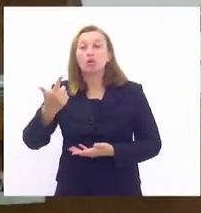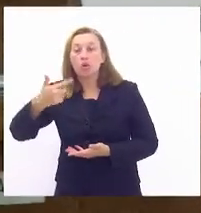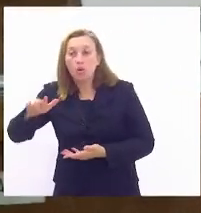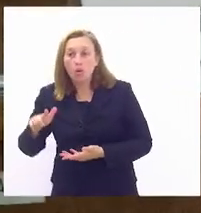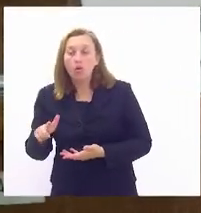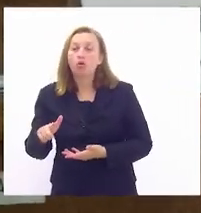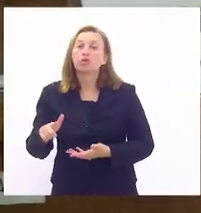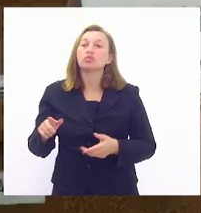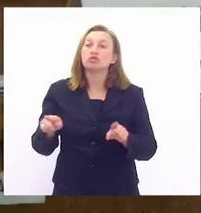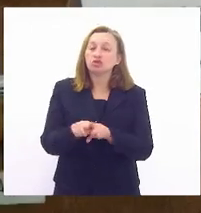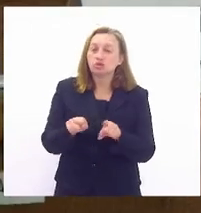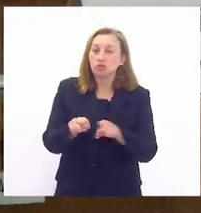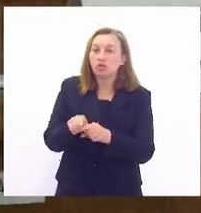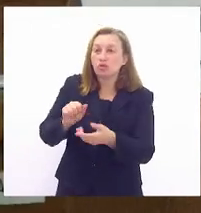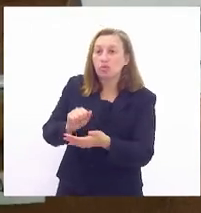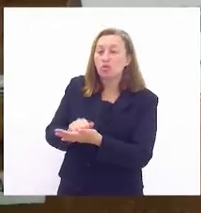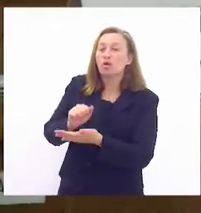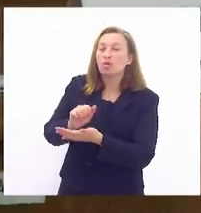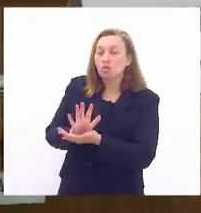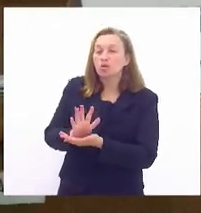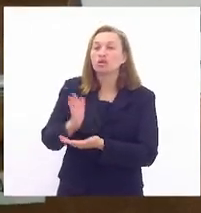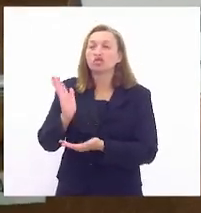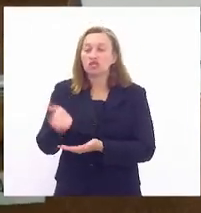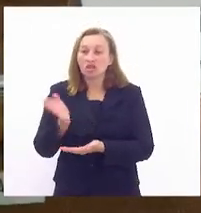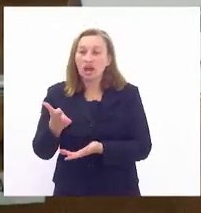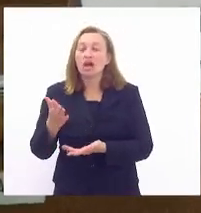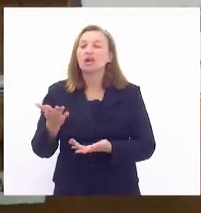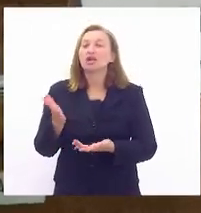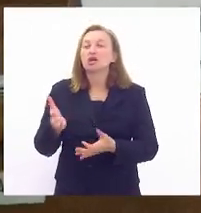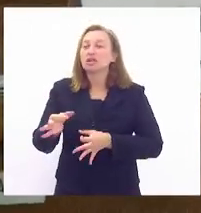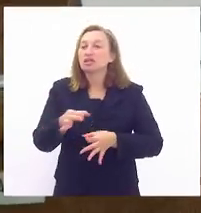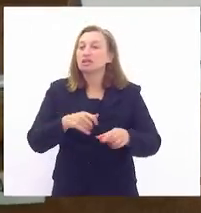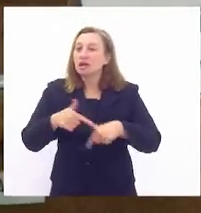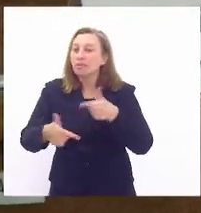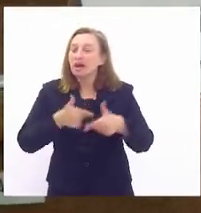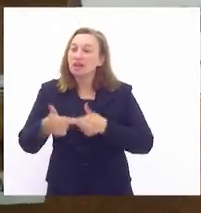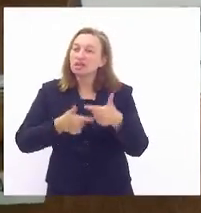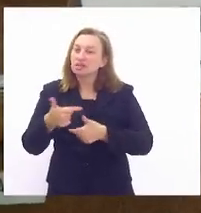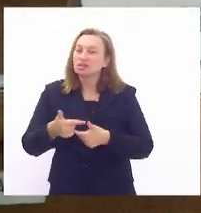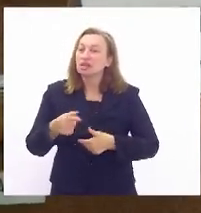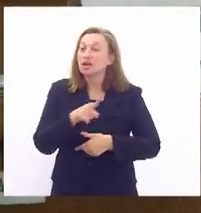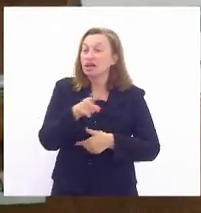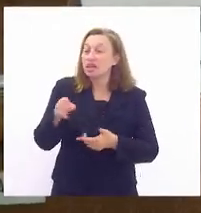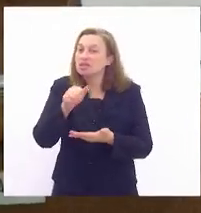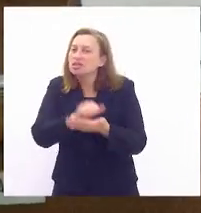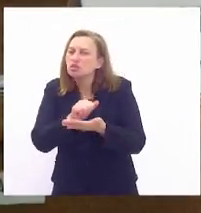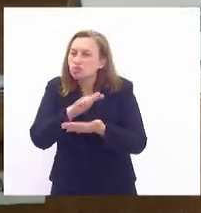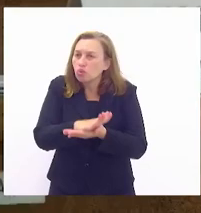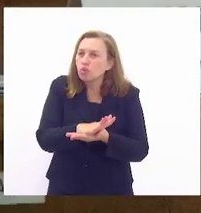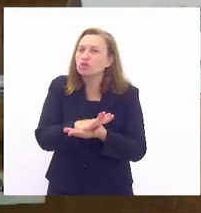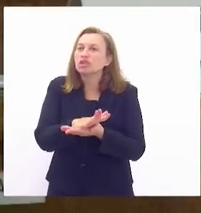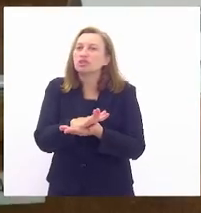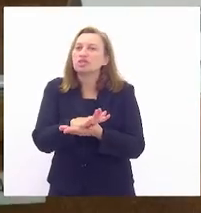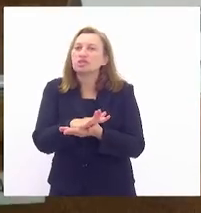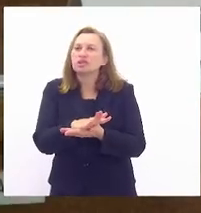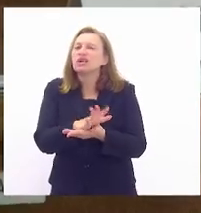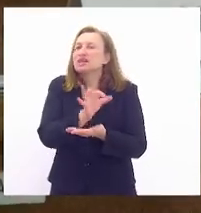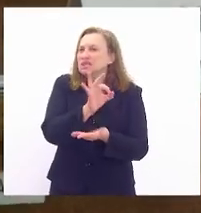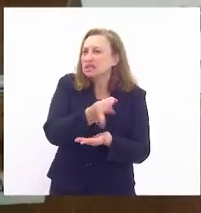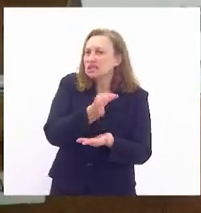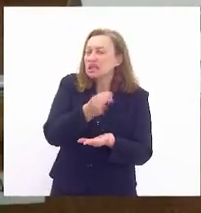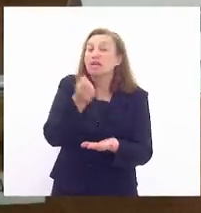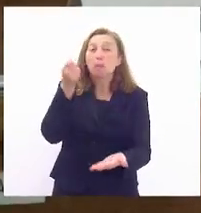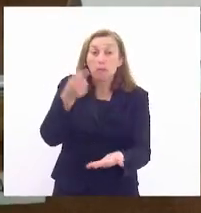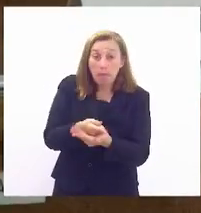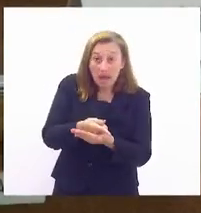de infração, de constatação. Estamos também trabalhando para que essas multas elas sejam, né, de fato pagas